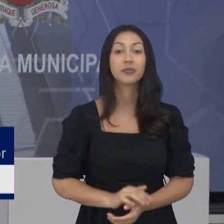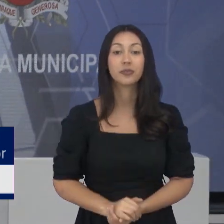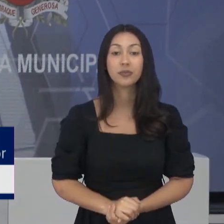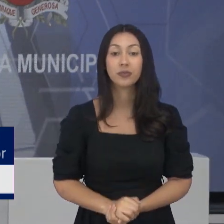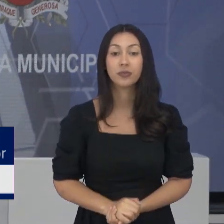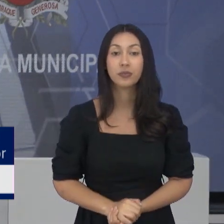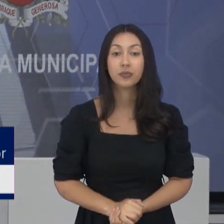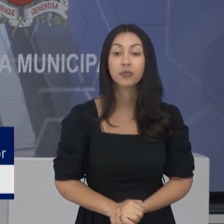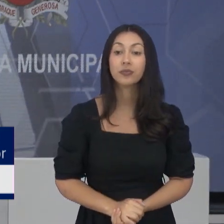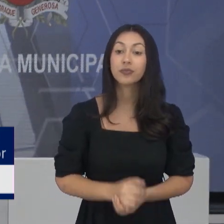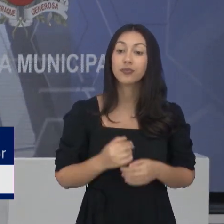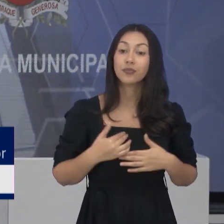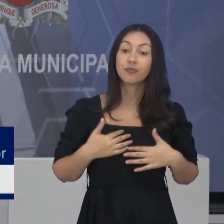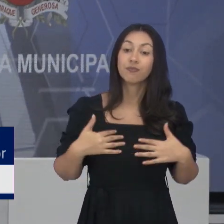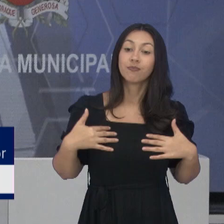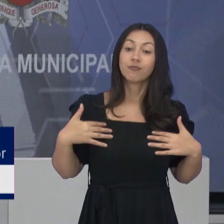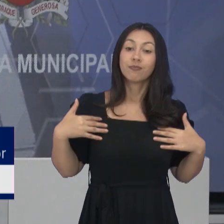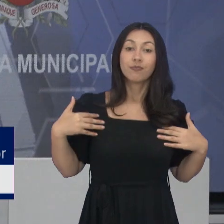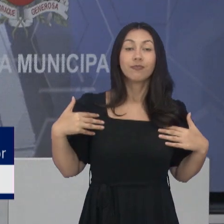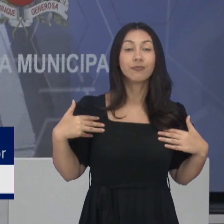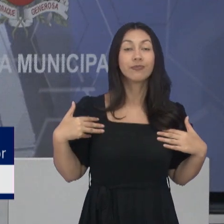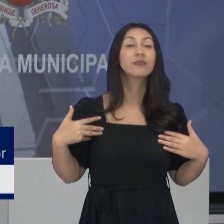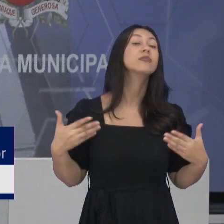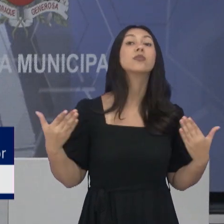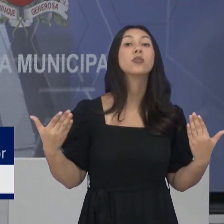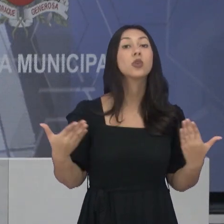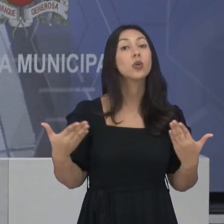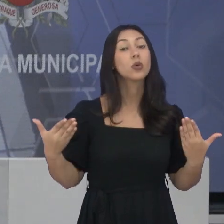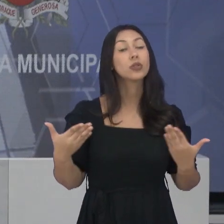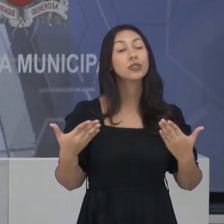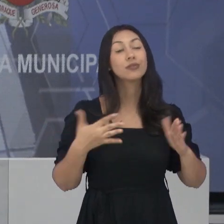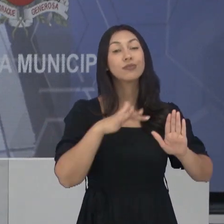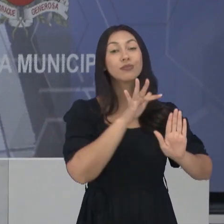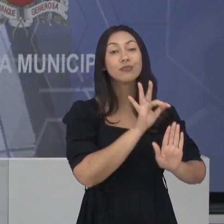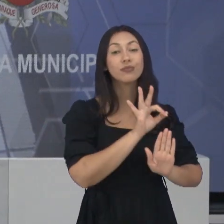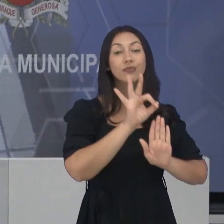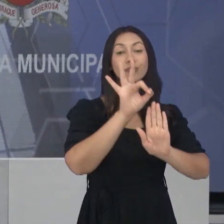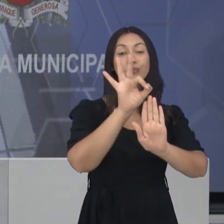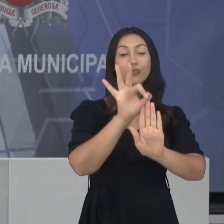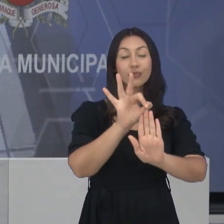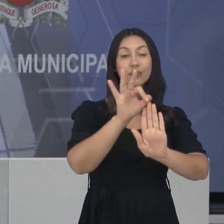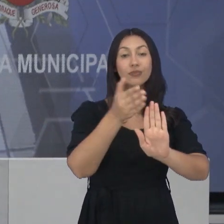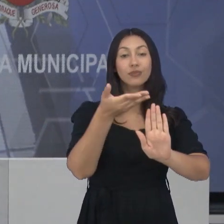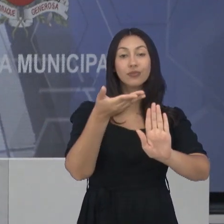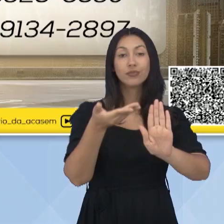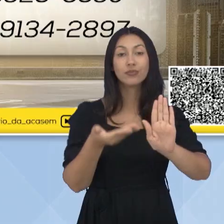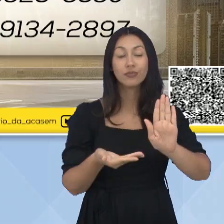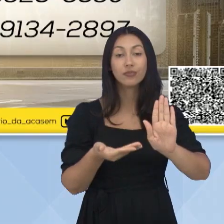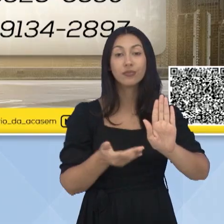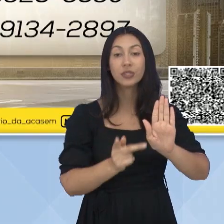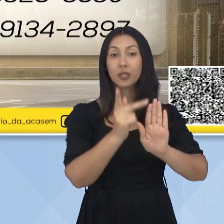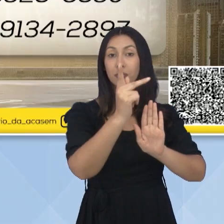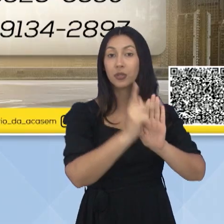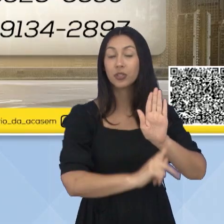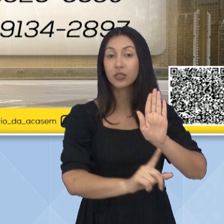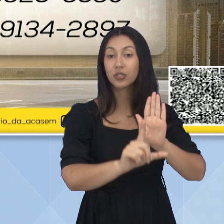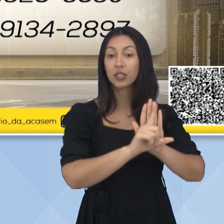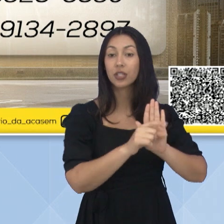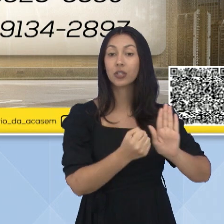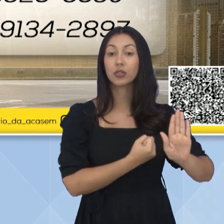É com grande honra que hoje aqui eu trago a essa Casa de Leis o projeto de lei